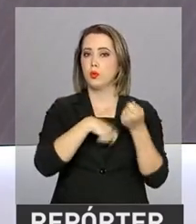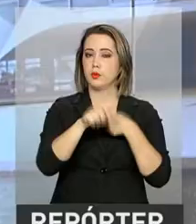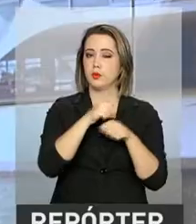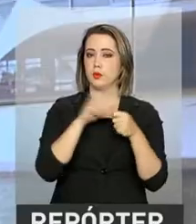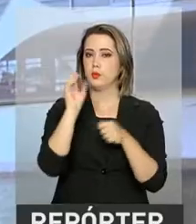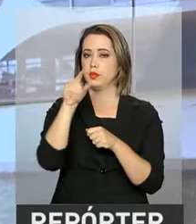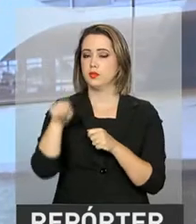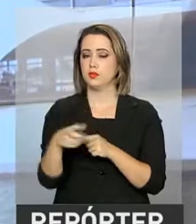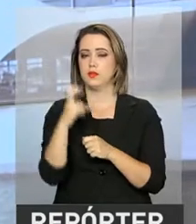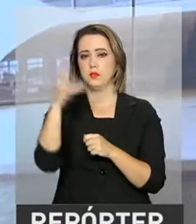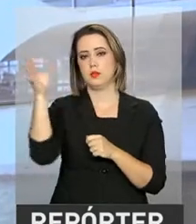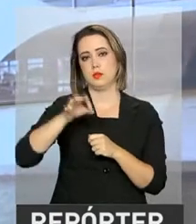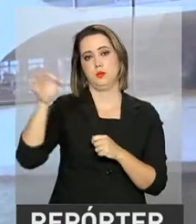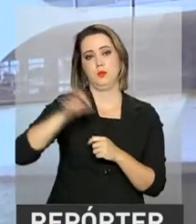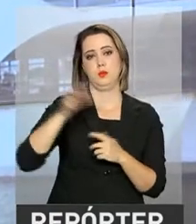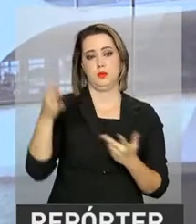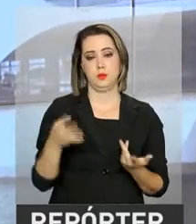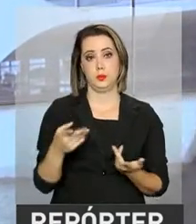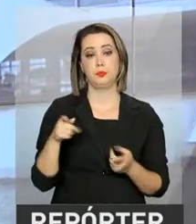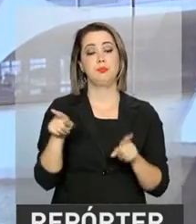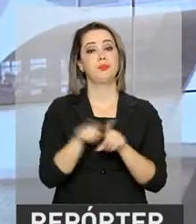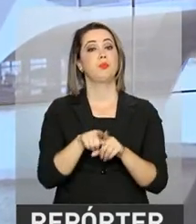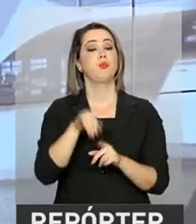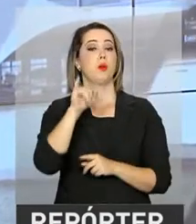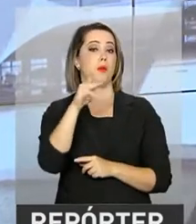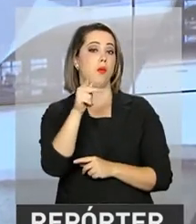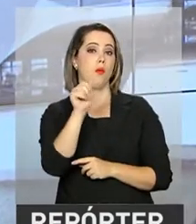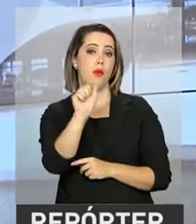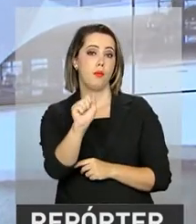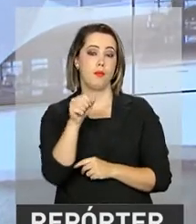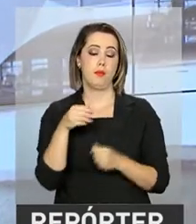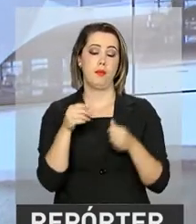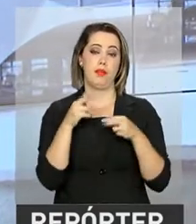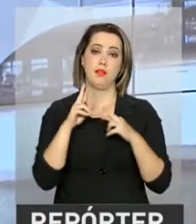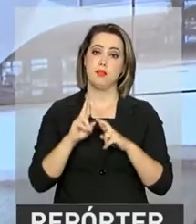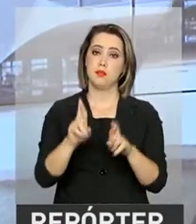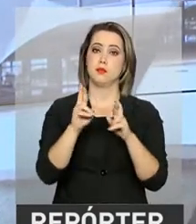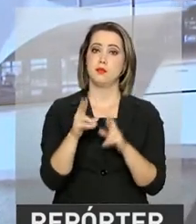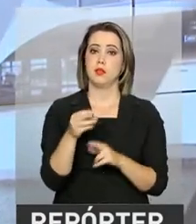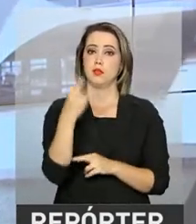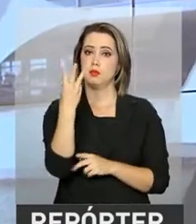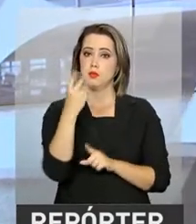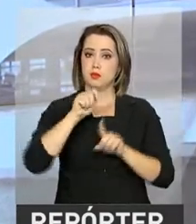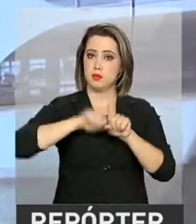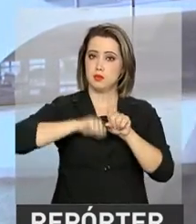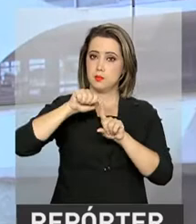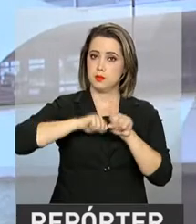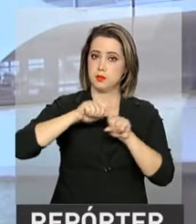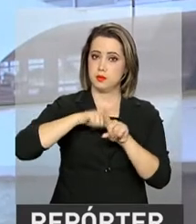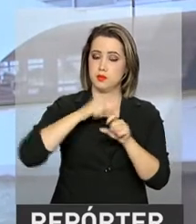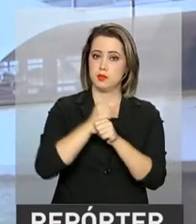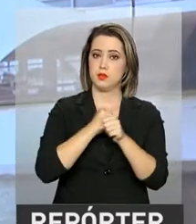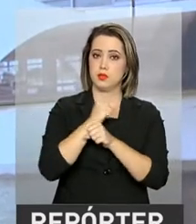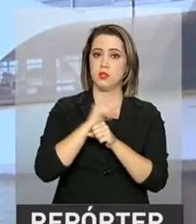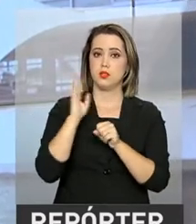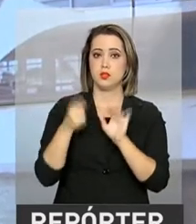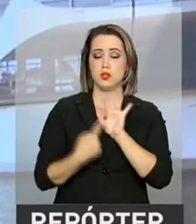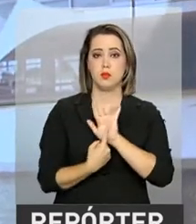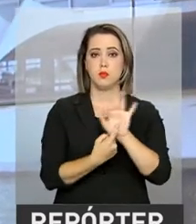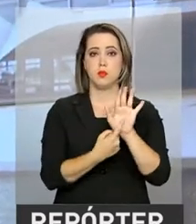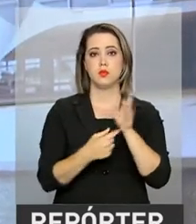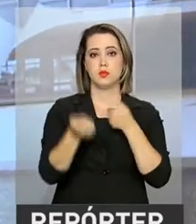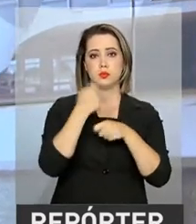0,5%. O IPEA espera ainda que os primeiros 3 meses do ano já mostrem a volta do crescimento econômico